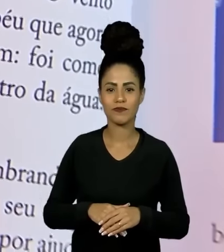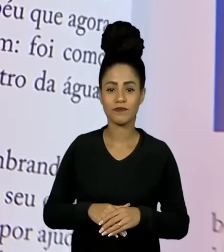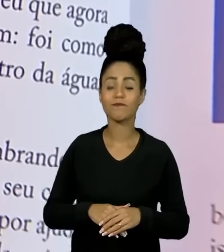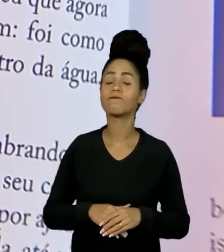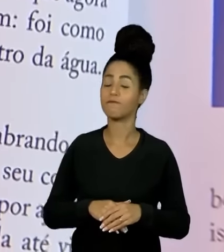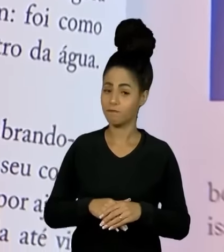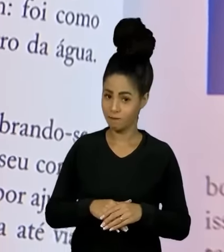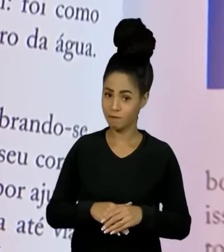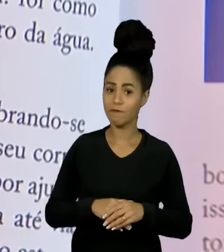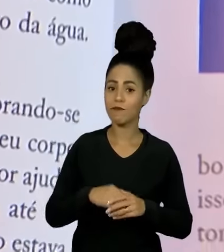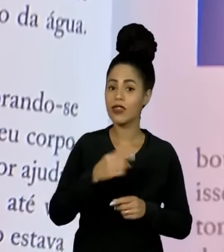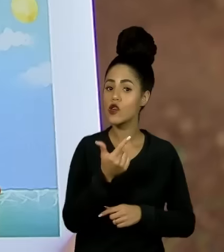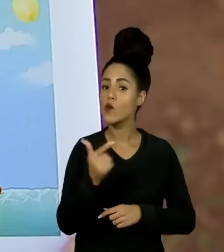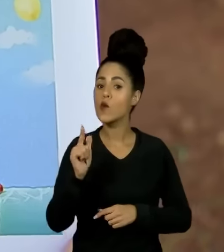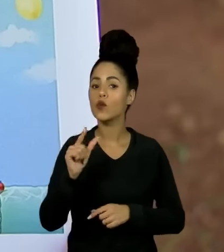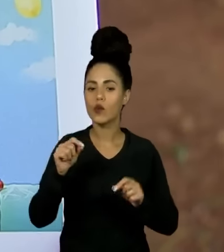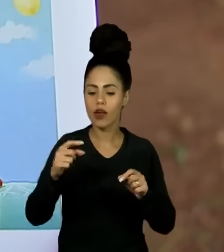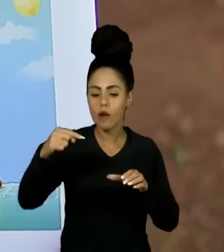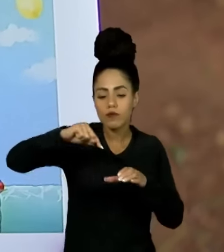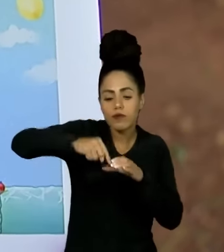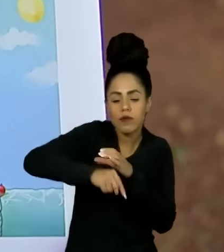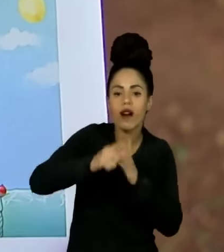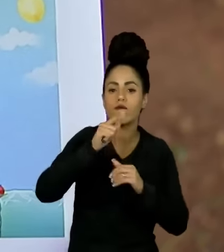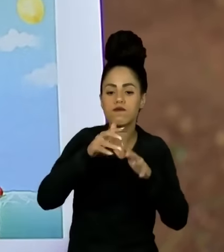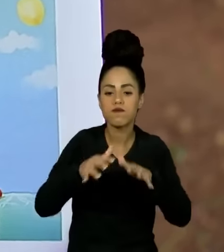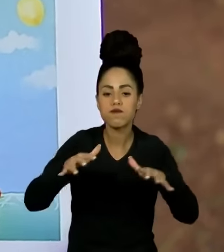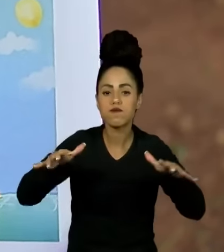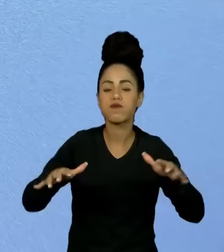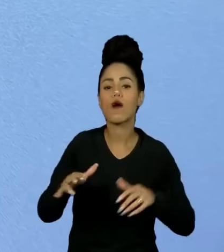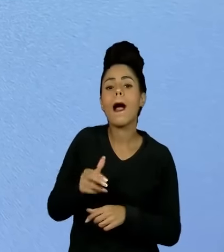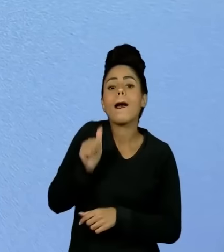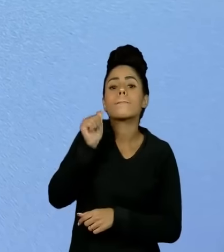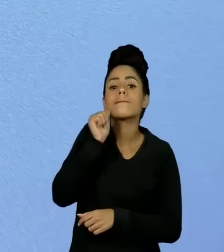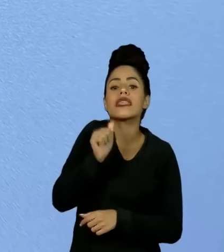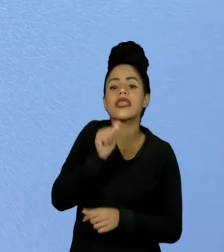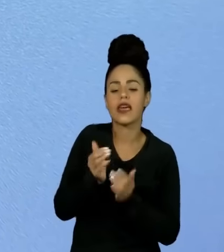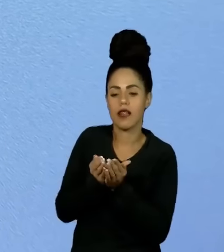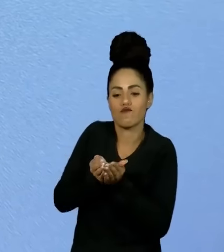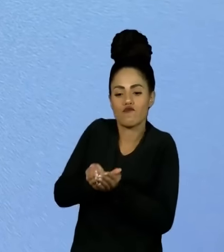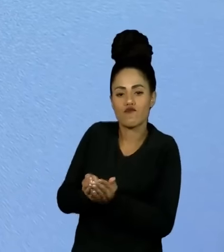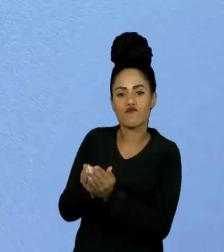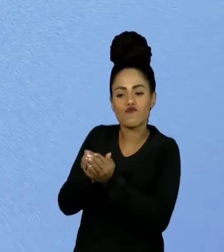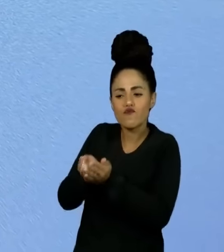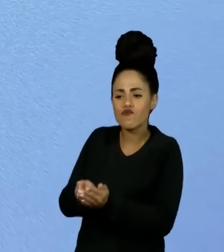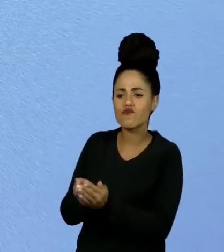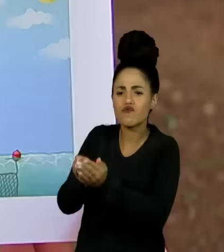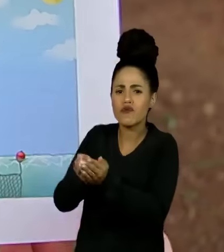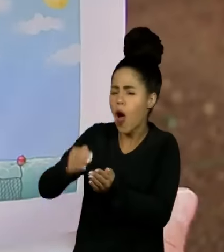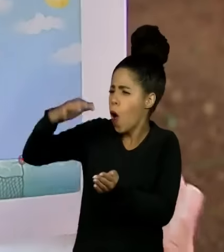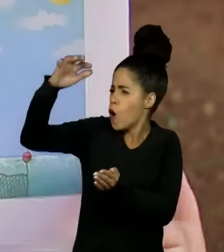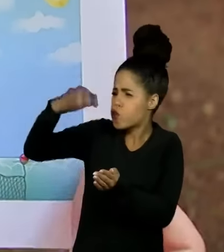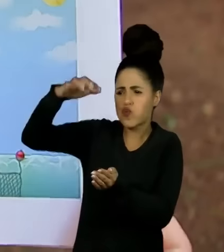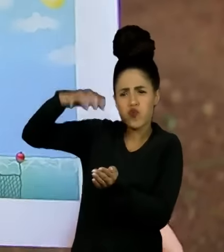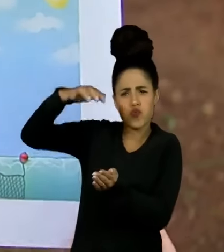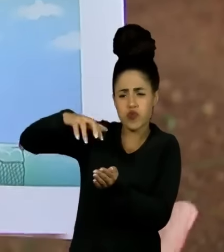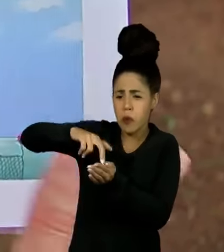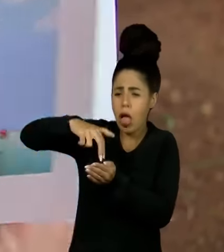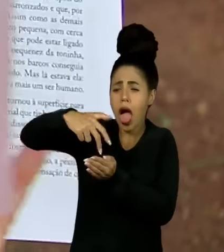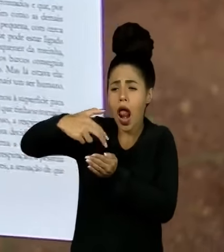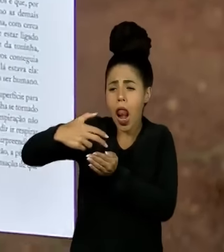Em outra parte do oceano, uma menina navega em um grande barco, mas uma forte tempestade a derruba na